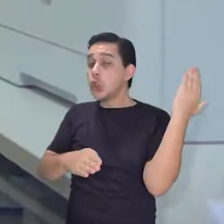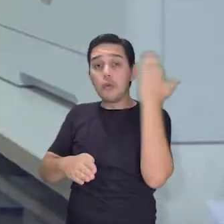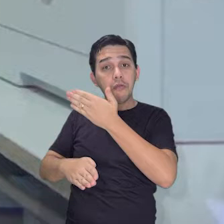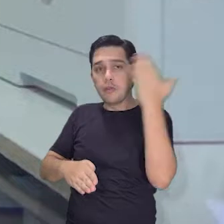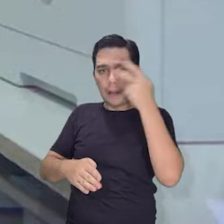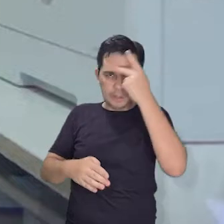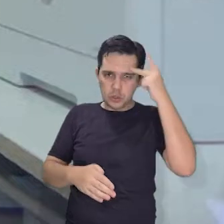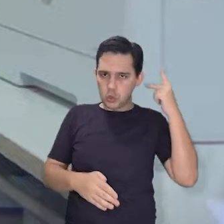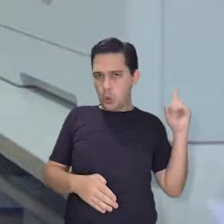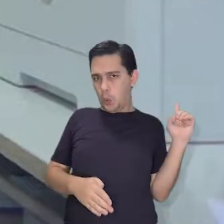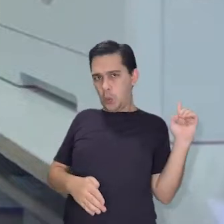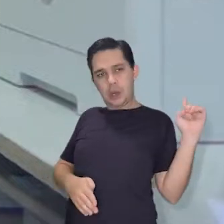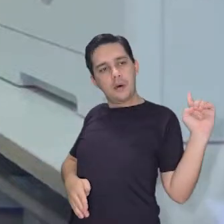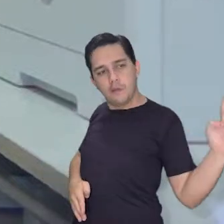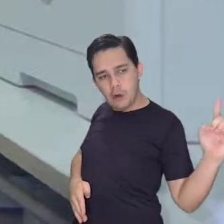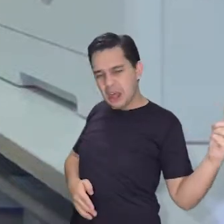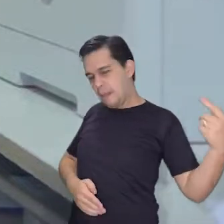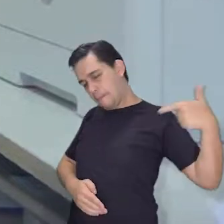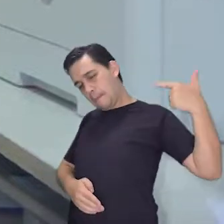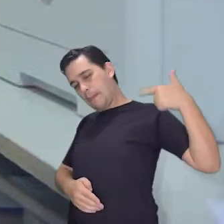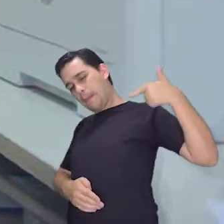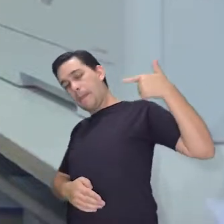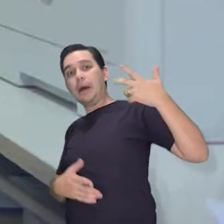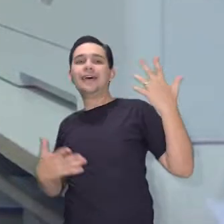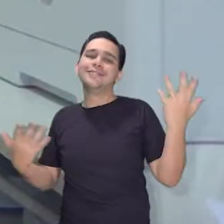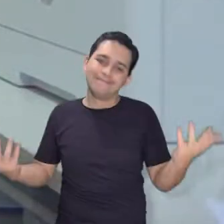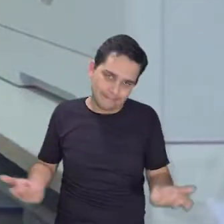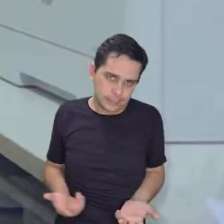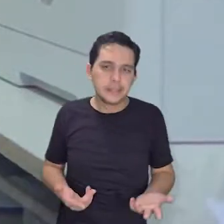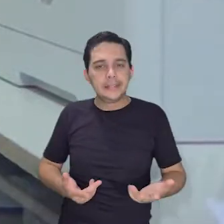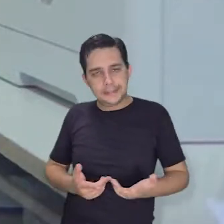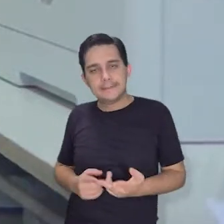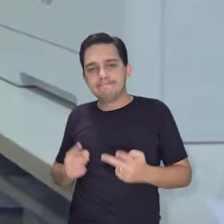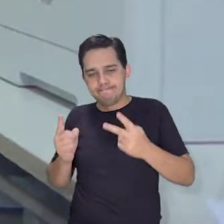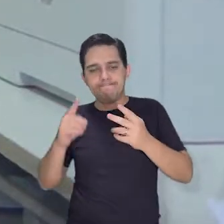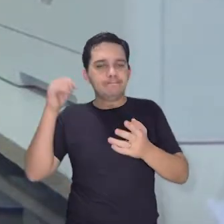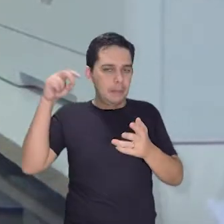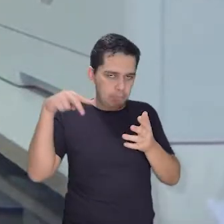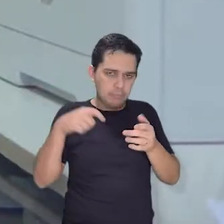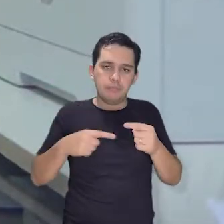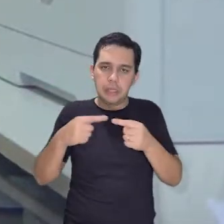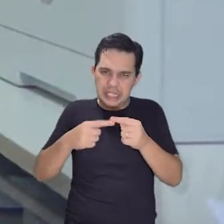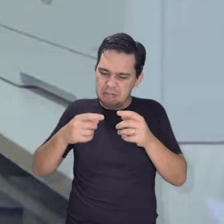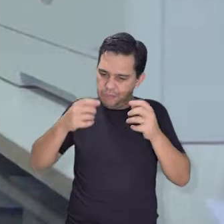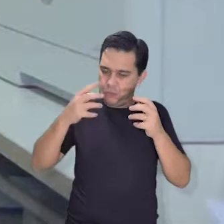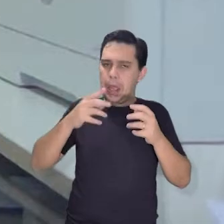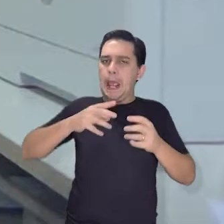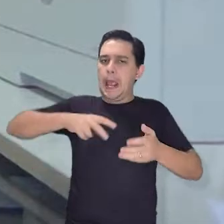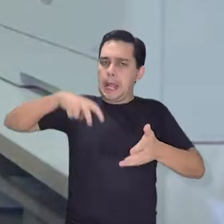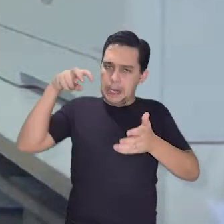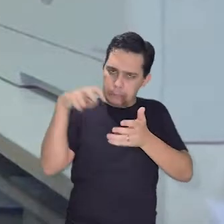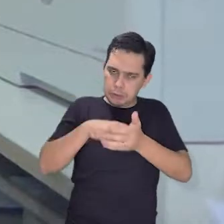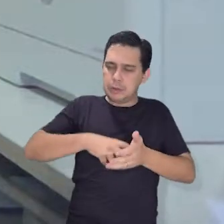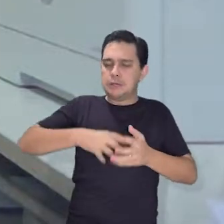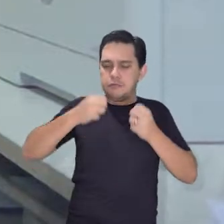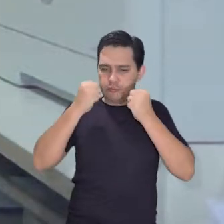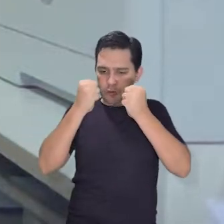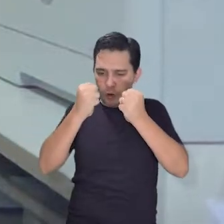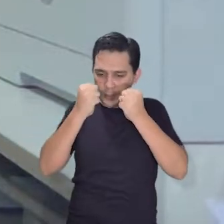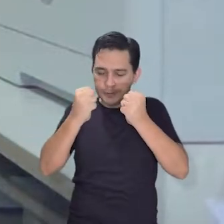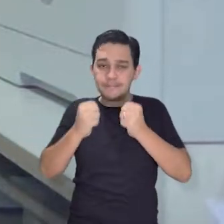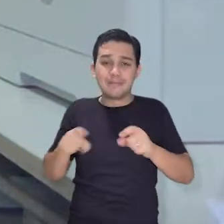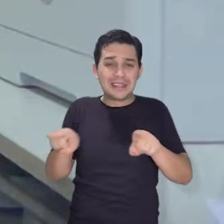para o reconhecimento dessa qualificadora a quantidade de disparos realizados e também o local em que a vítima